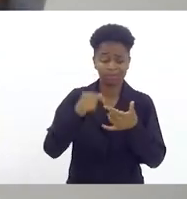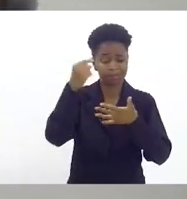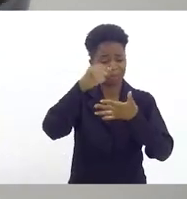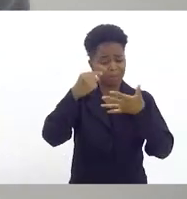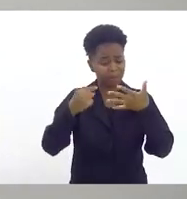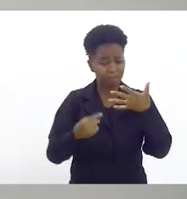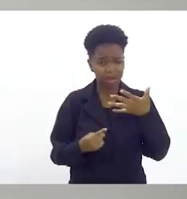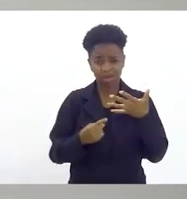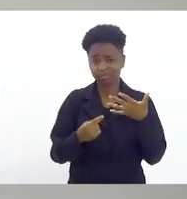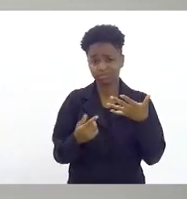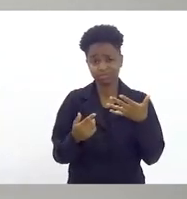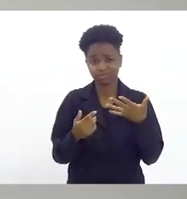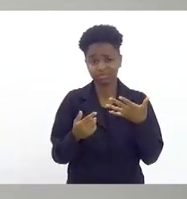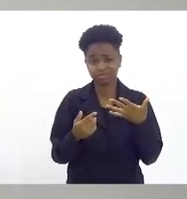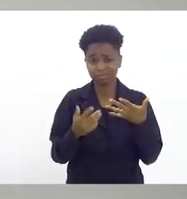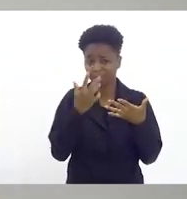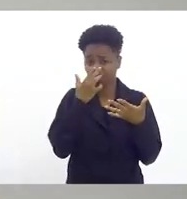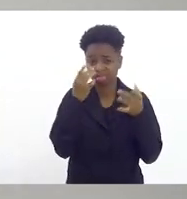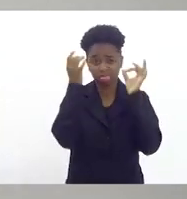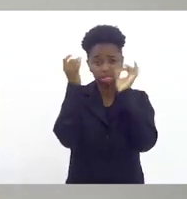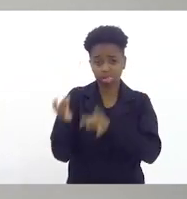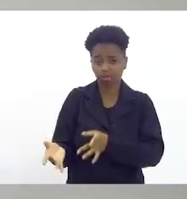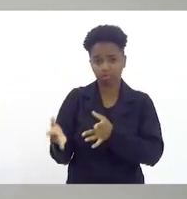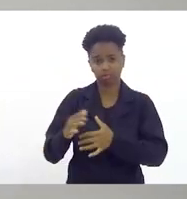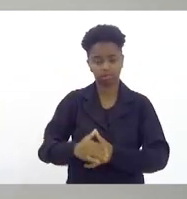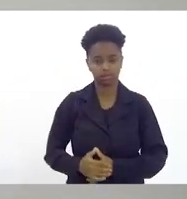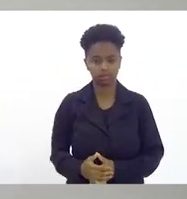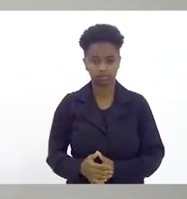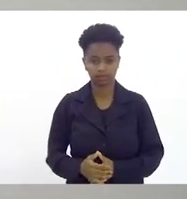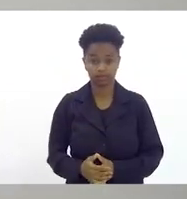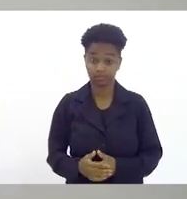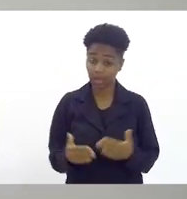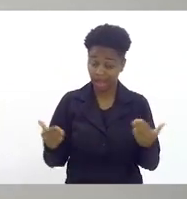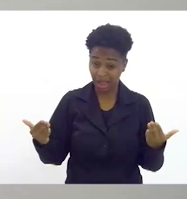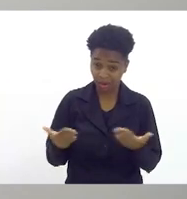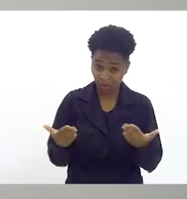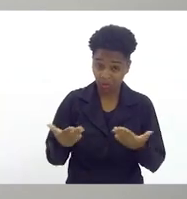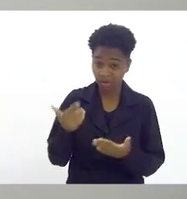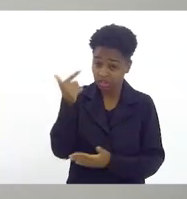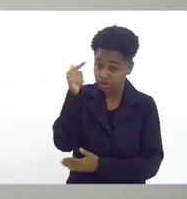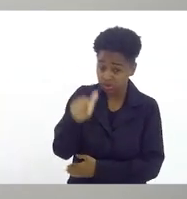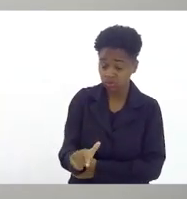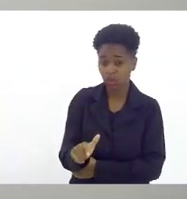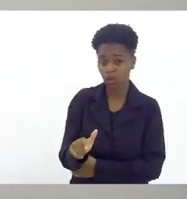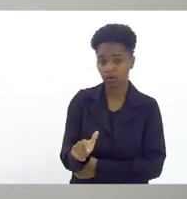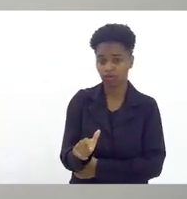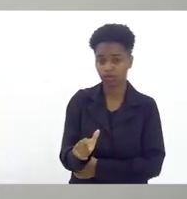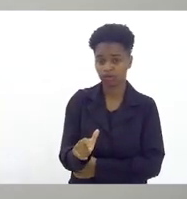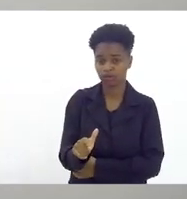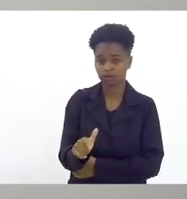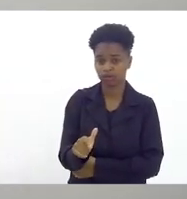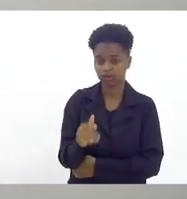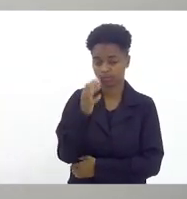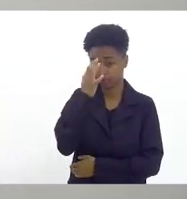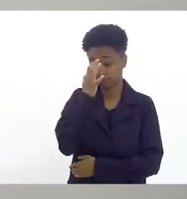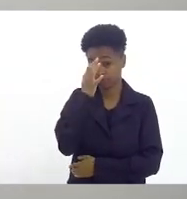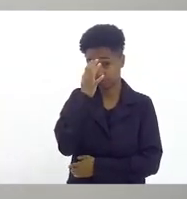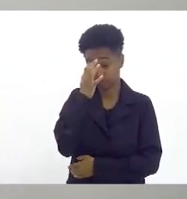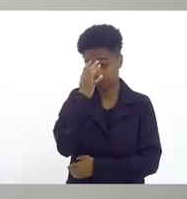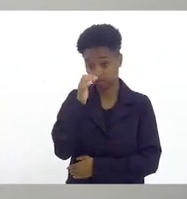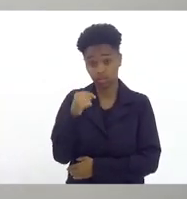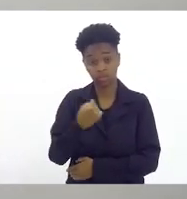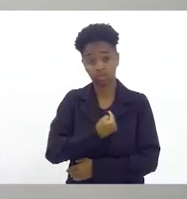colocadas num num saco de gato né agora aflorando de novo é como é a gente tá